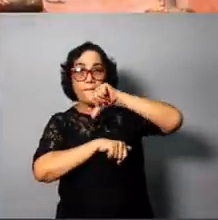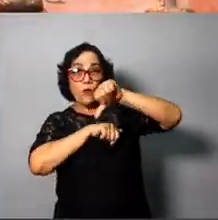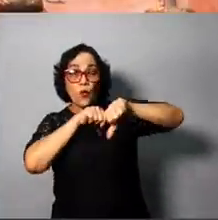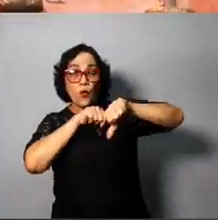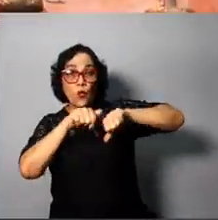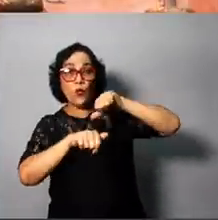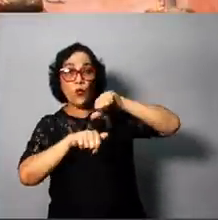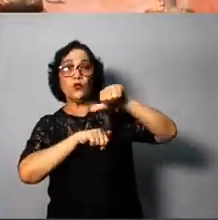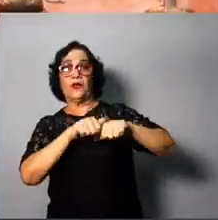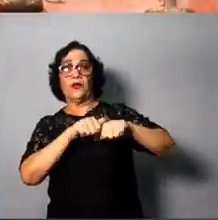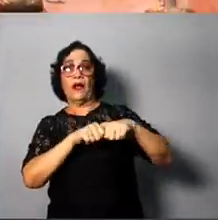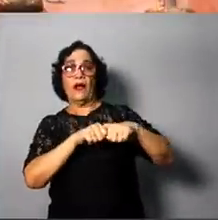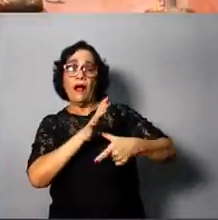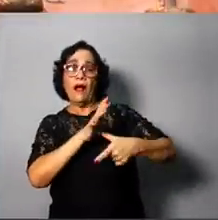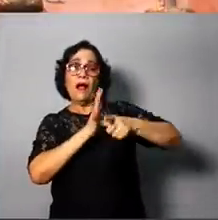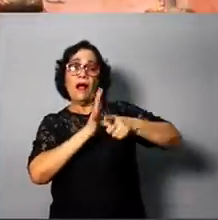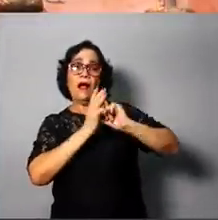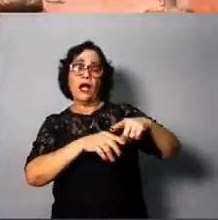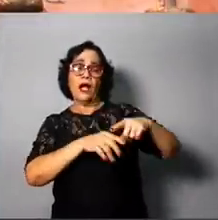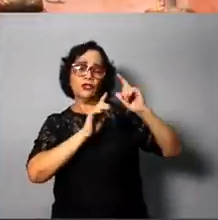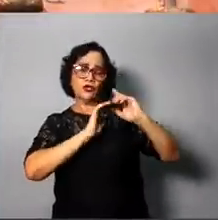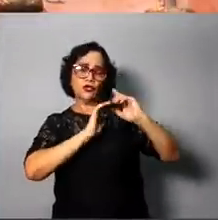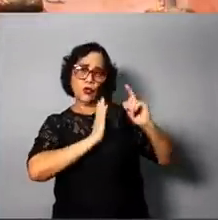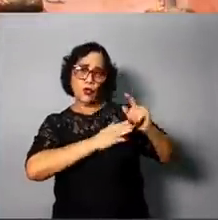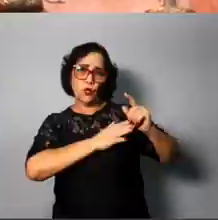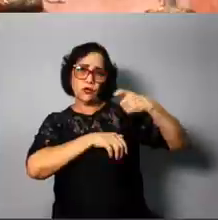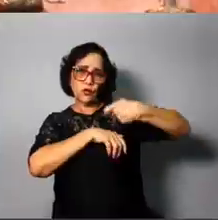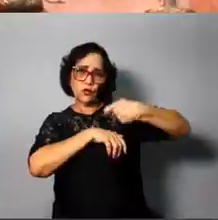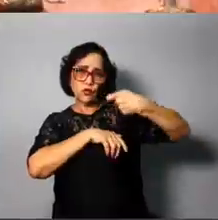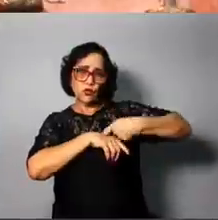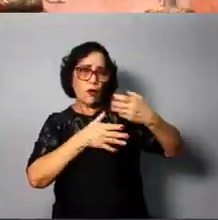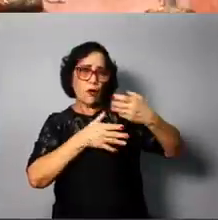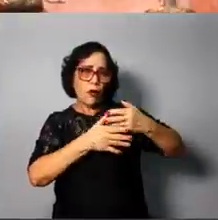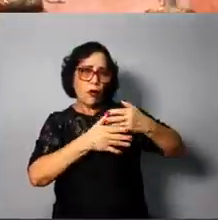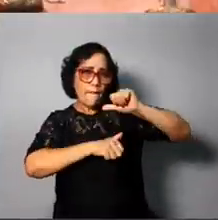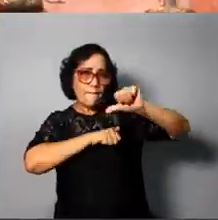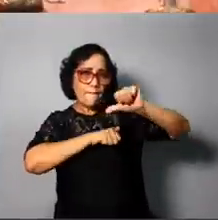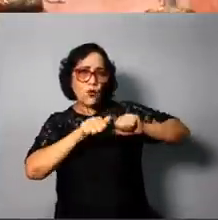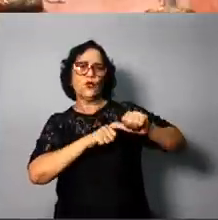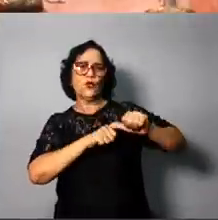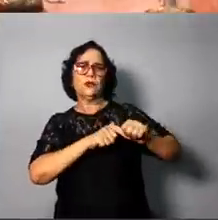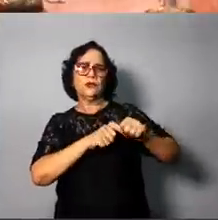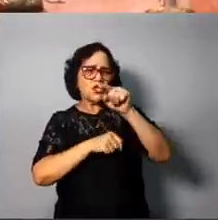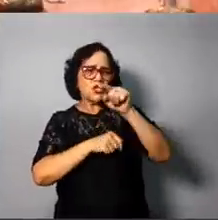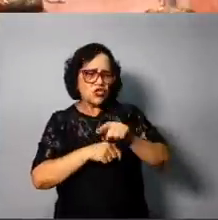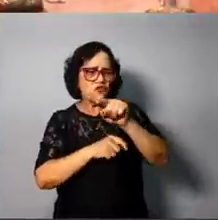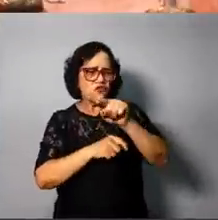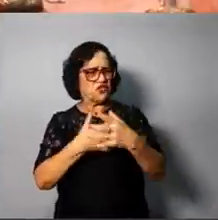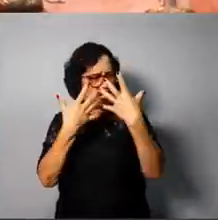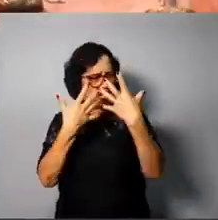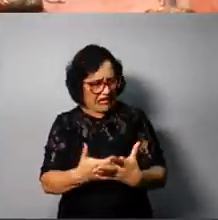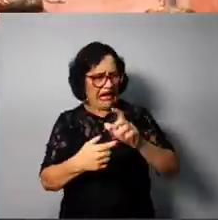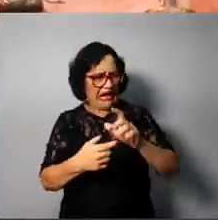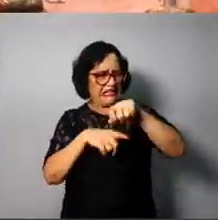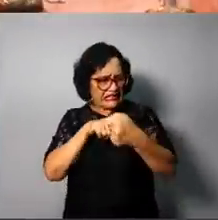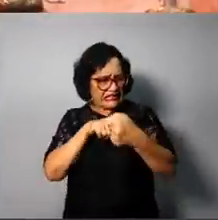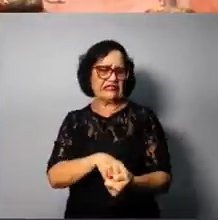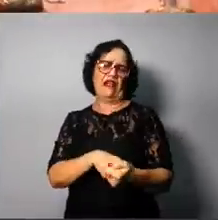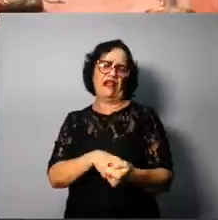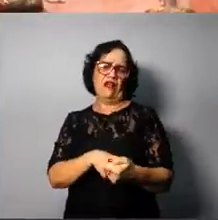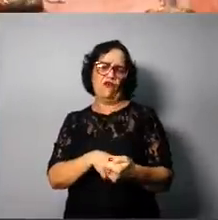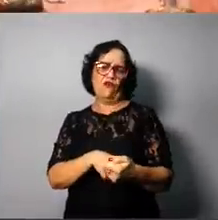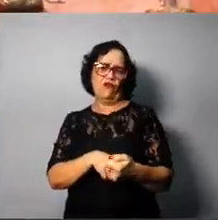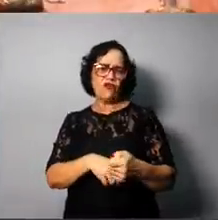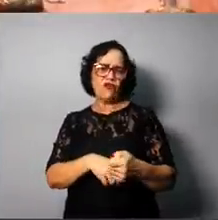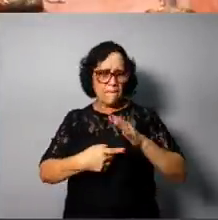é que vocês, de Jesus, querem mais um sinal depois de tudo aquilo que eu já realizei?